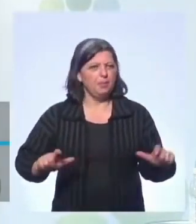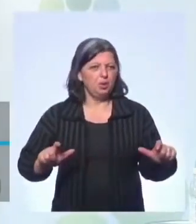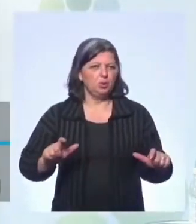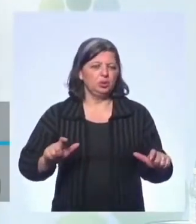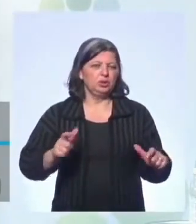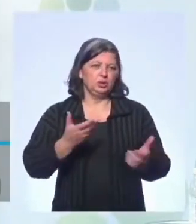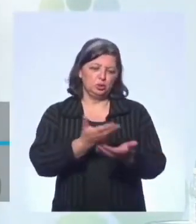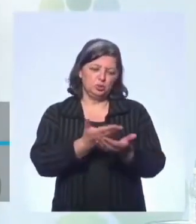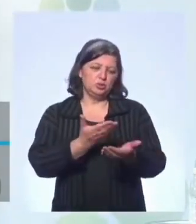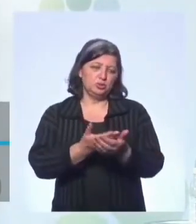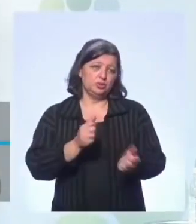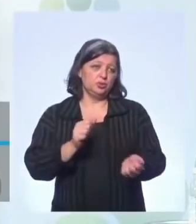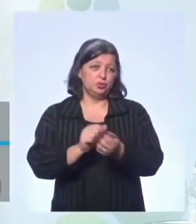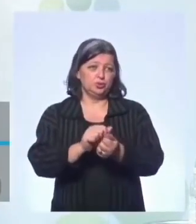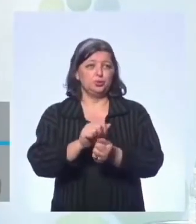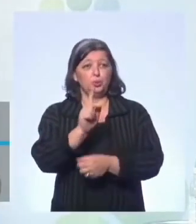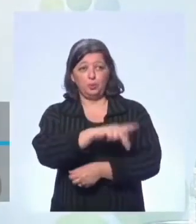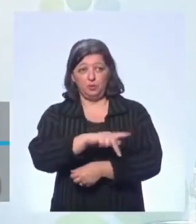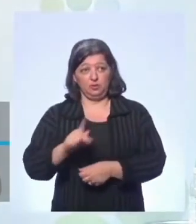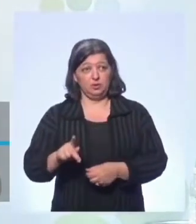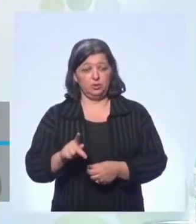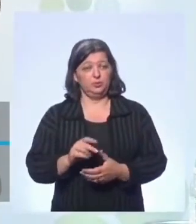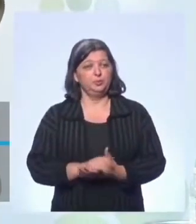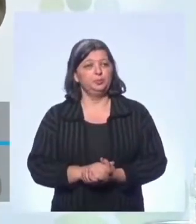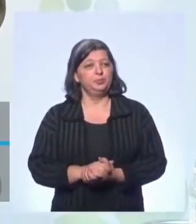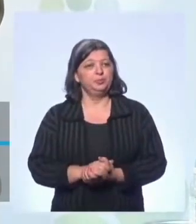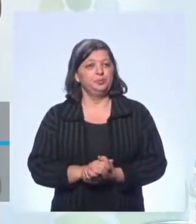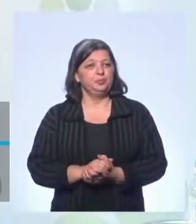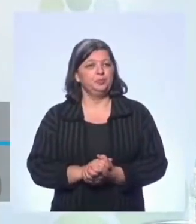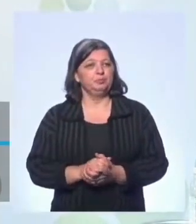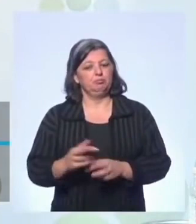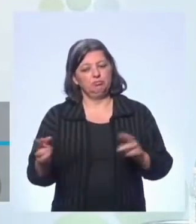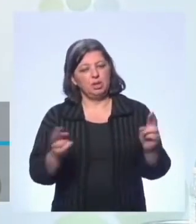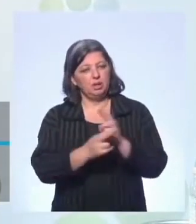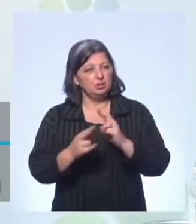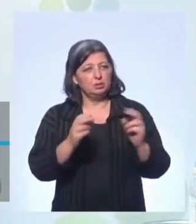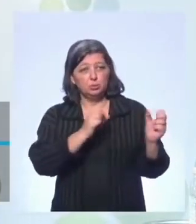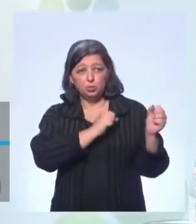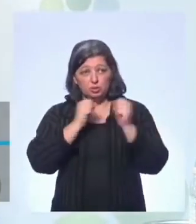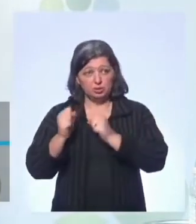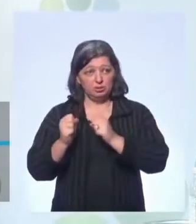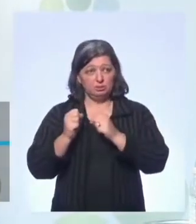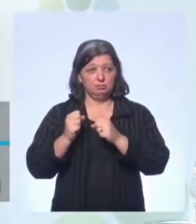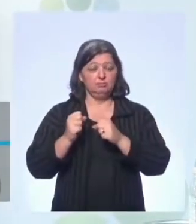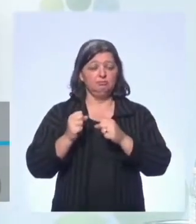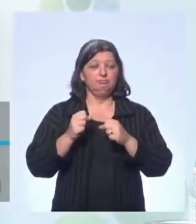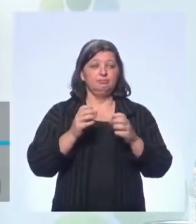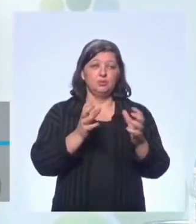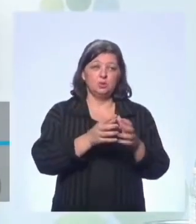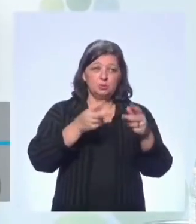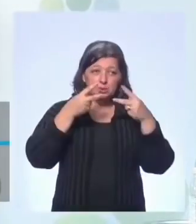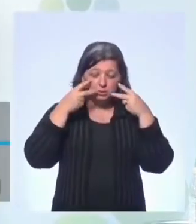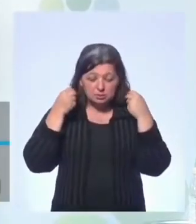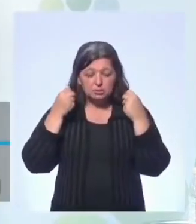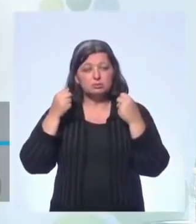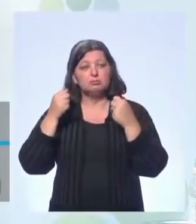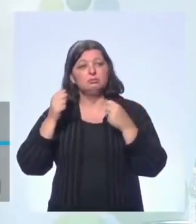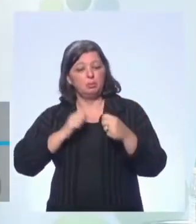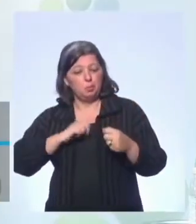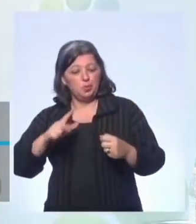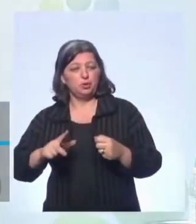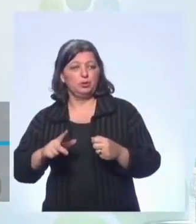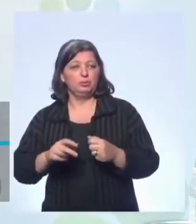com seus professores, estão colocando que as relações de poder entre indígenas e portugueses ficam claras